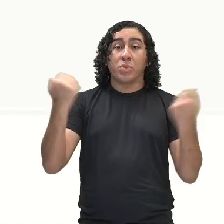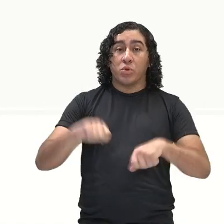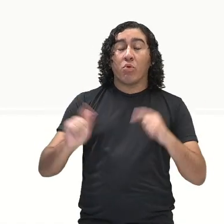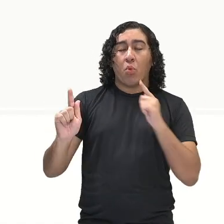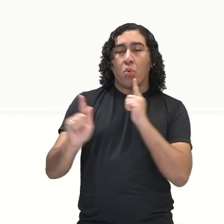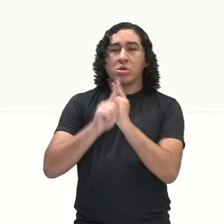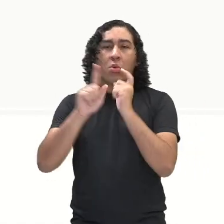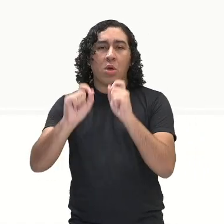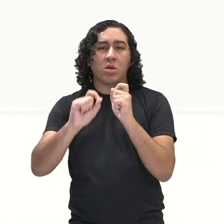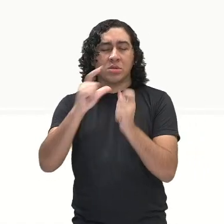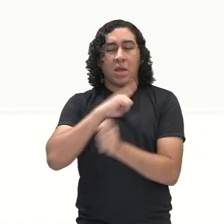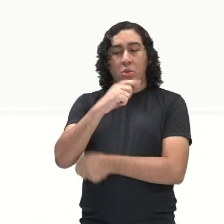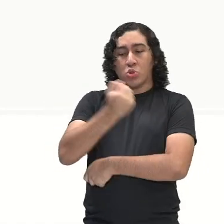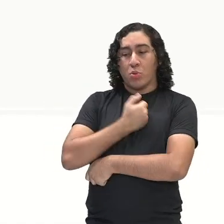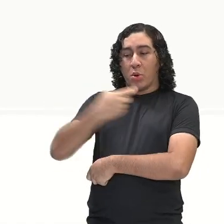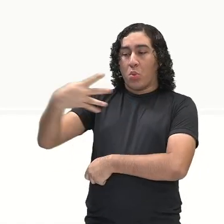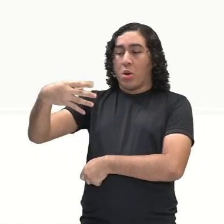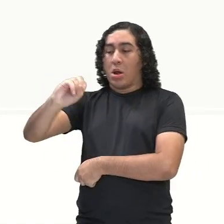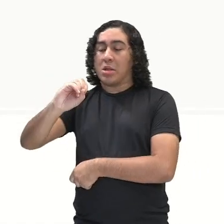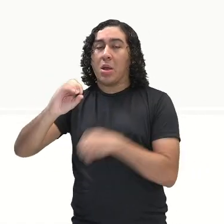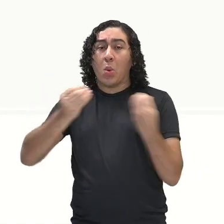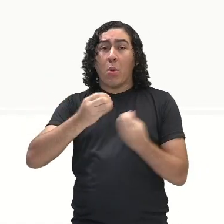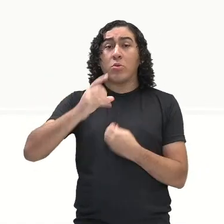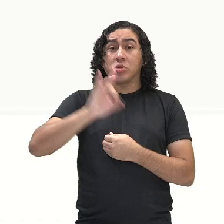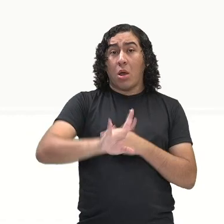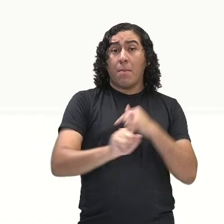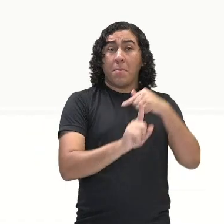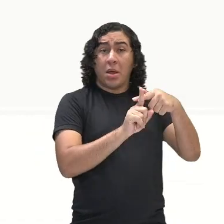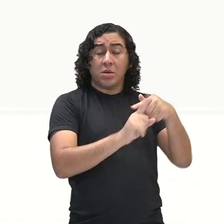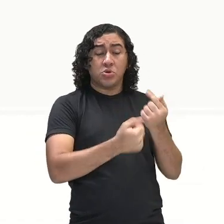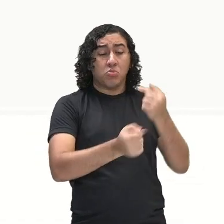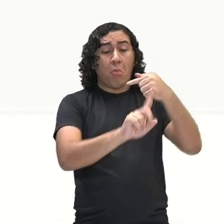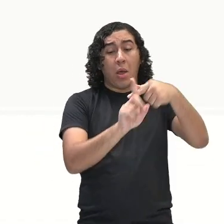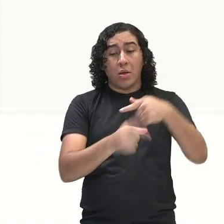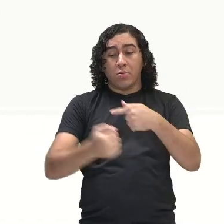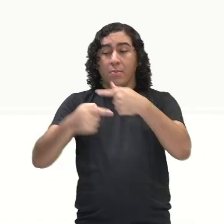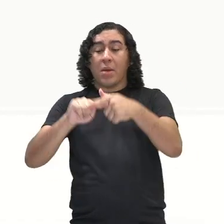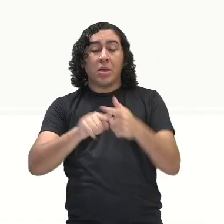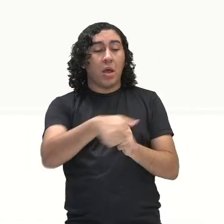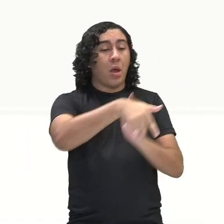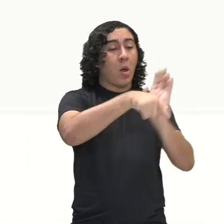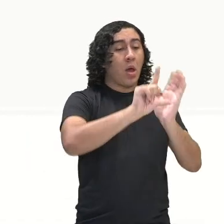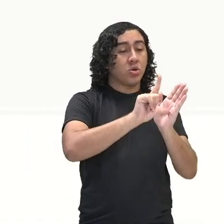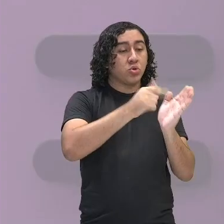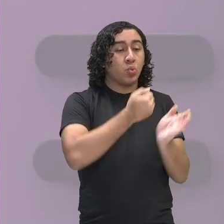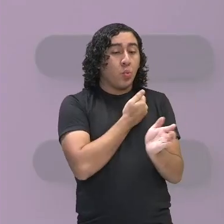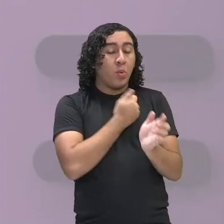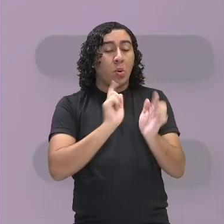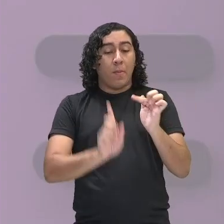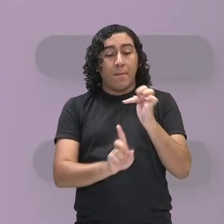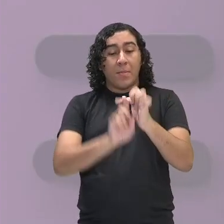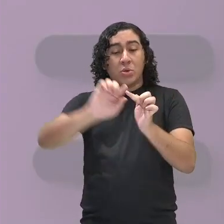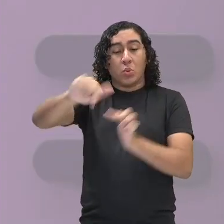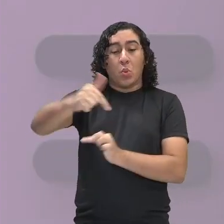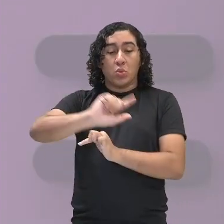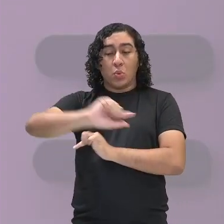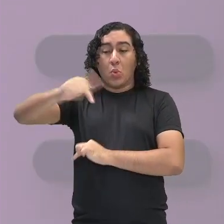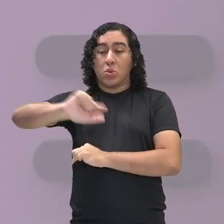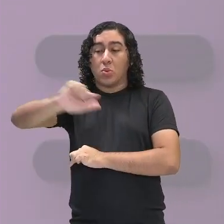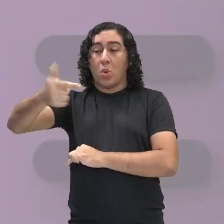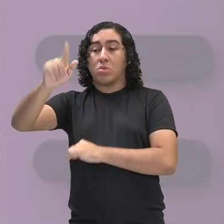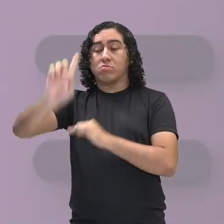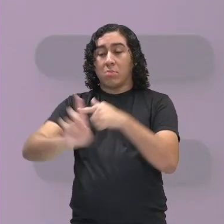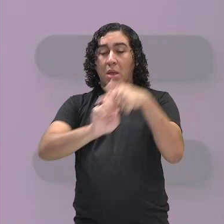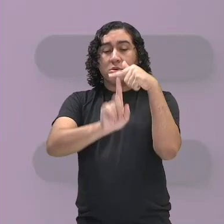chegar nesse valor de 40 apenas somando o termo anterior com a razão, né? Poderia ir